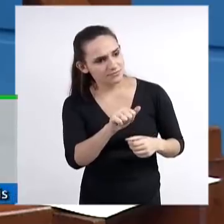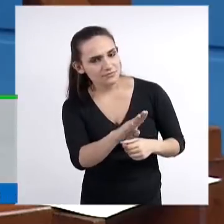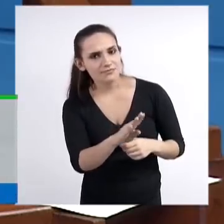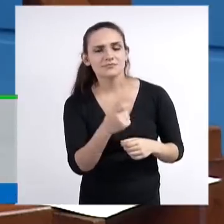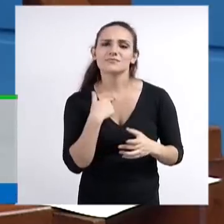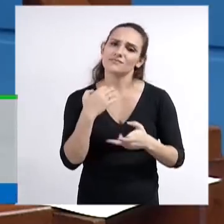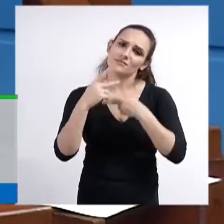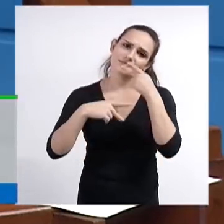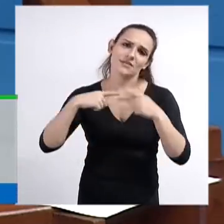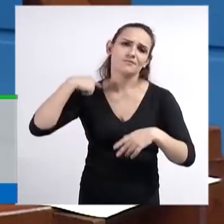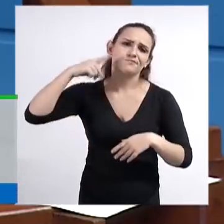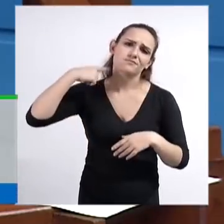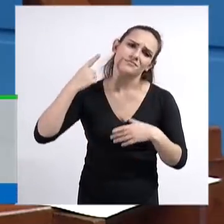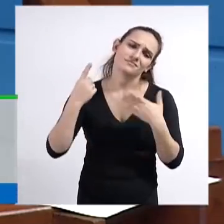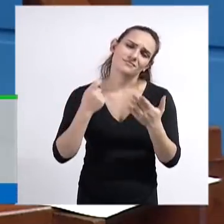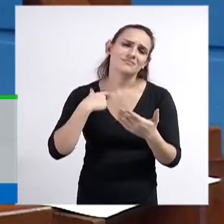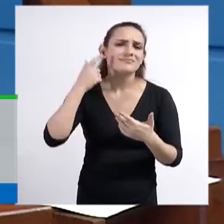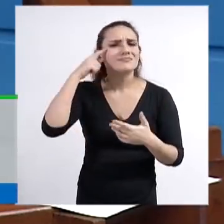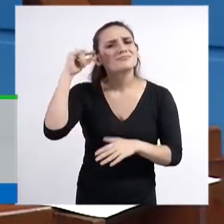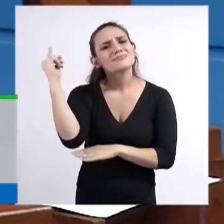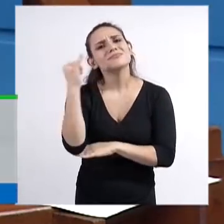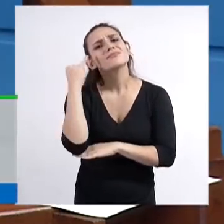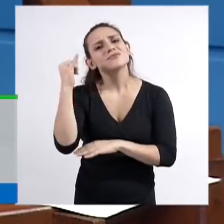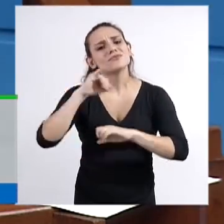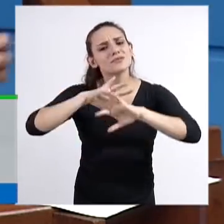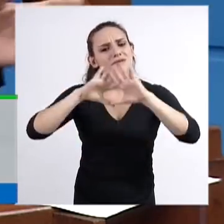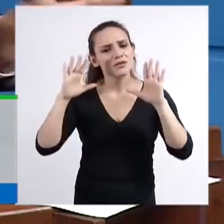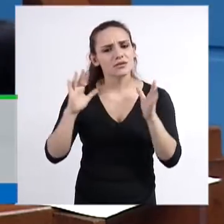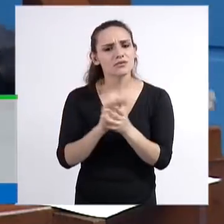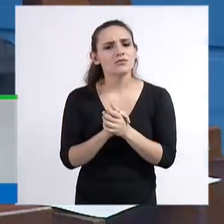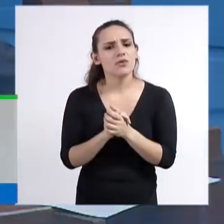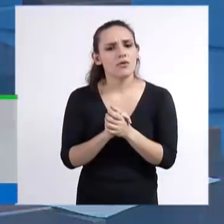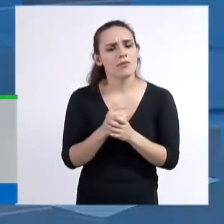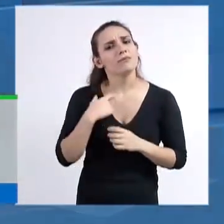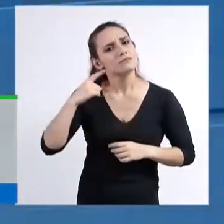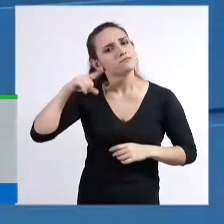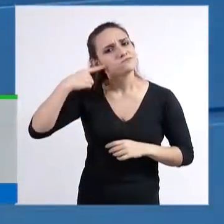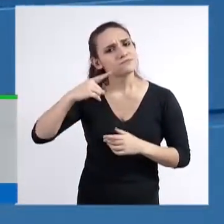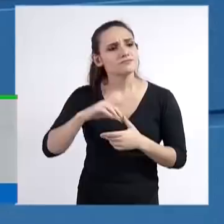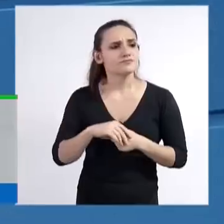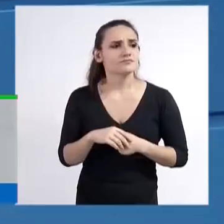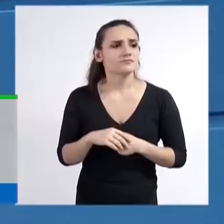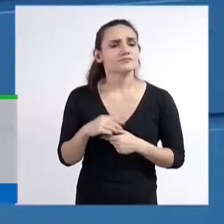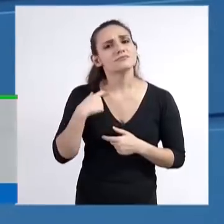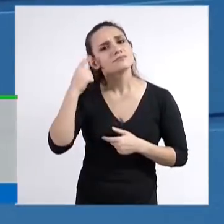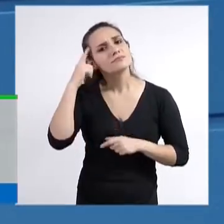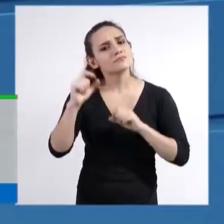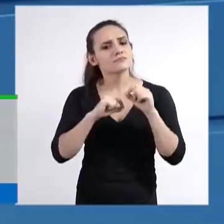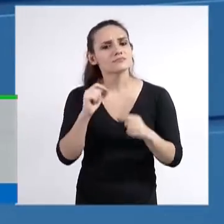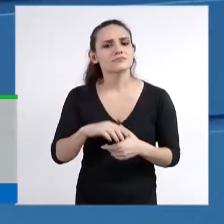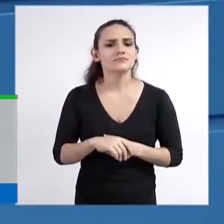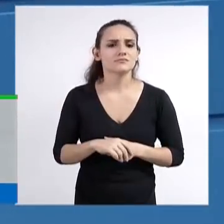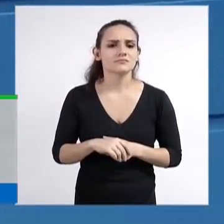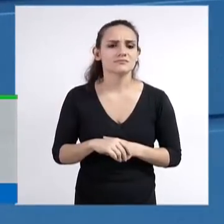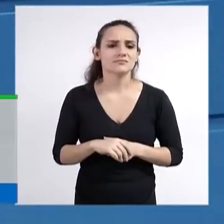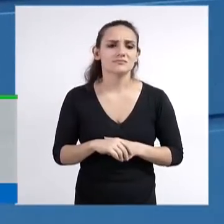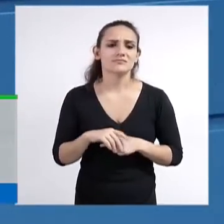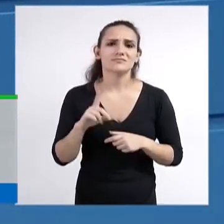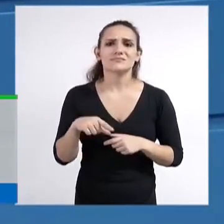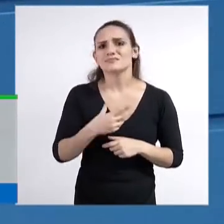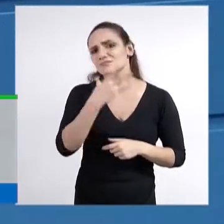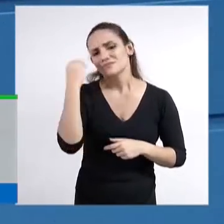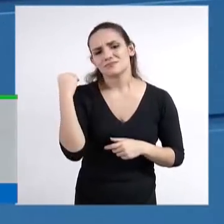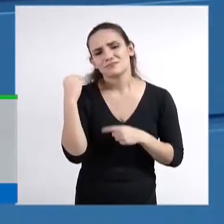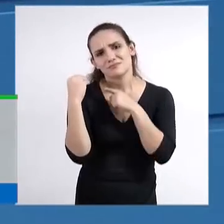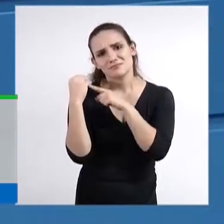Como advogado, deputado Cabalmi, eu acho importante, se Vossa Excelência me permite, rapidamente. Eu sou advogado e penso que esse lapso